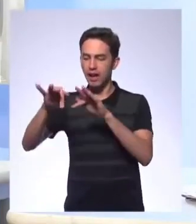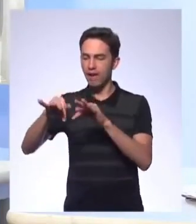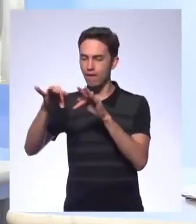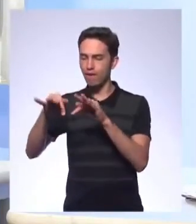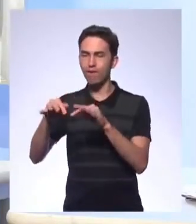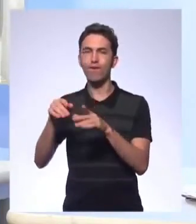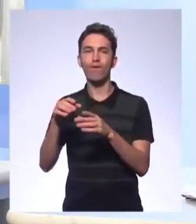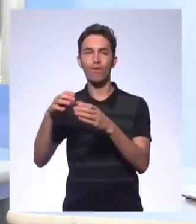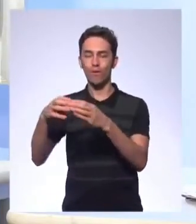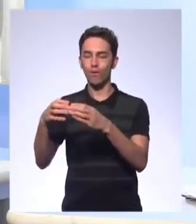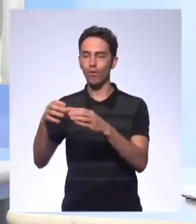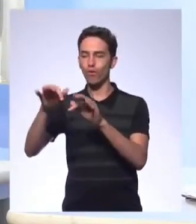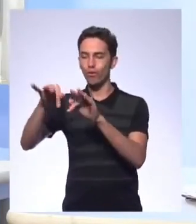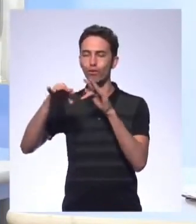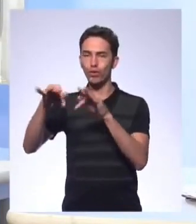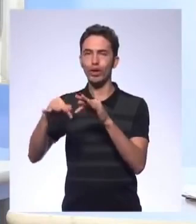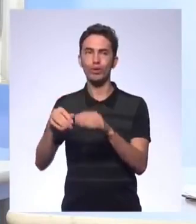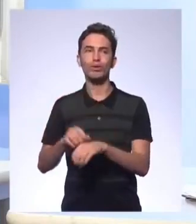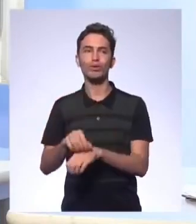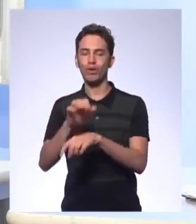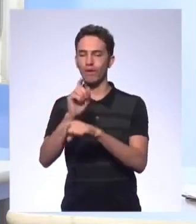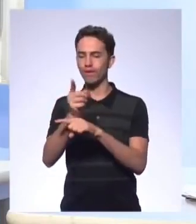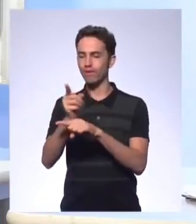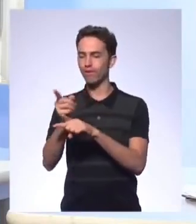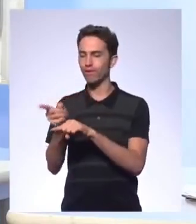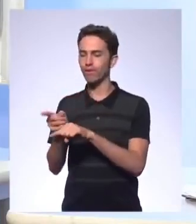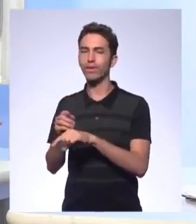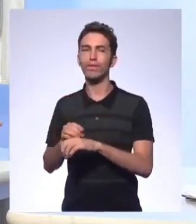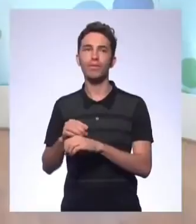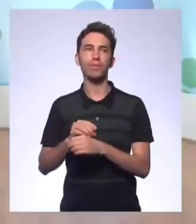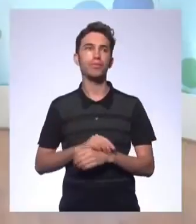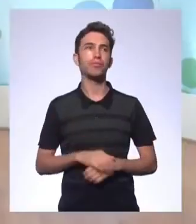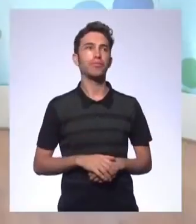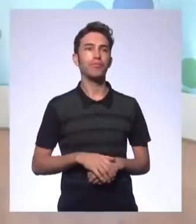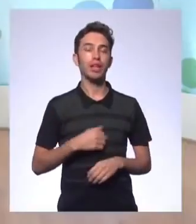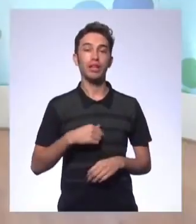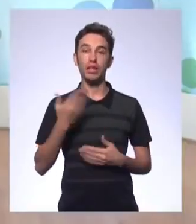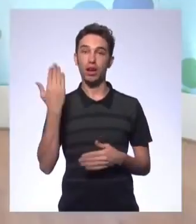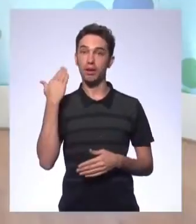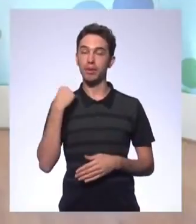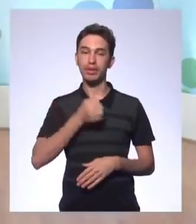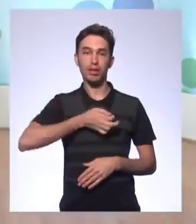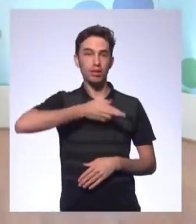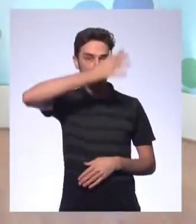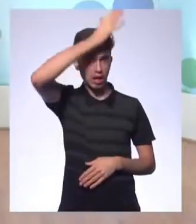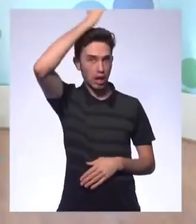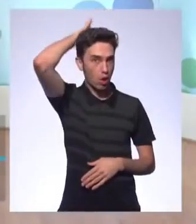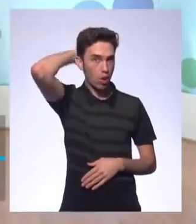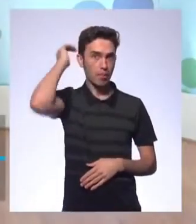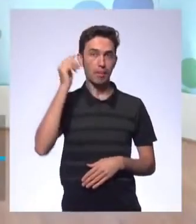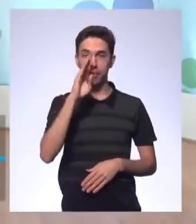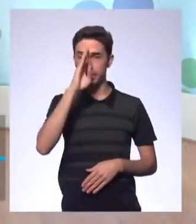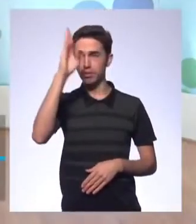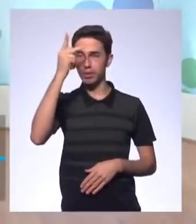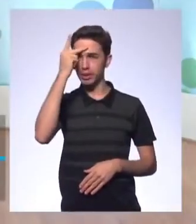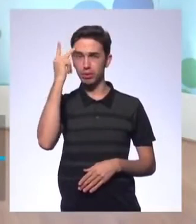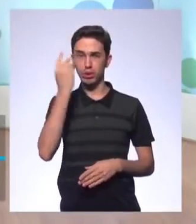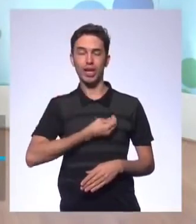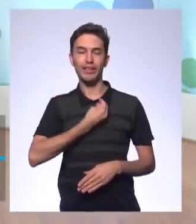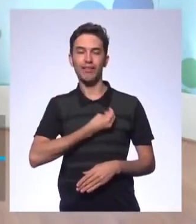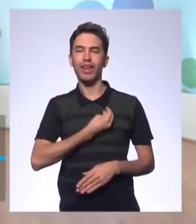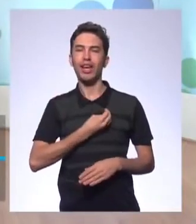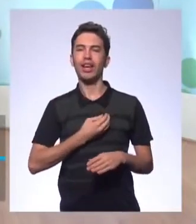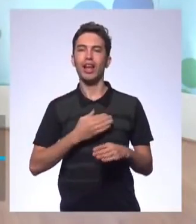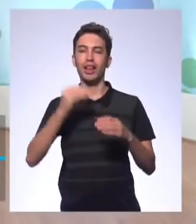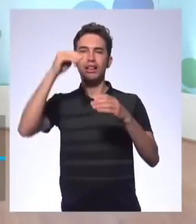que estavam na cidade, porque vocês se lembram, lá no Império Romano, as pessoas ficavam mais na cidade. A maior concentração de pessoas era na cidade, certo? Certo.